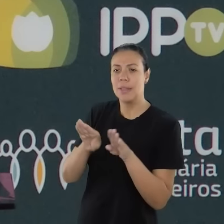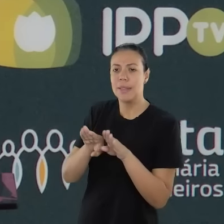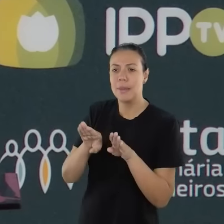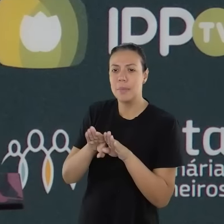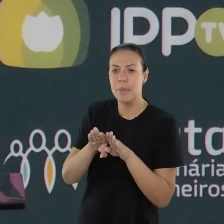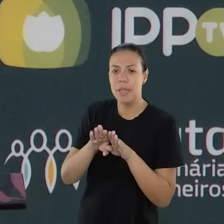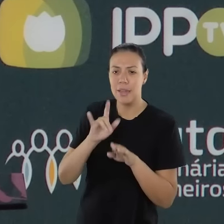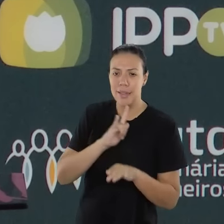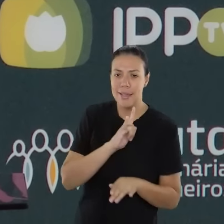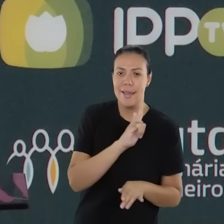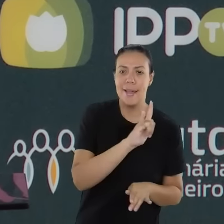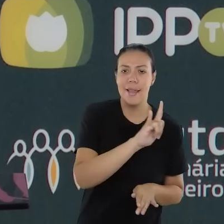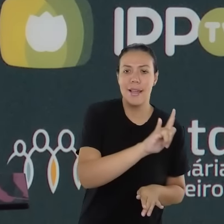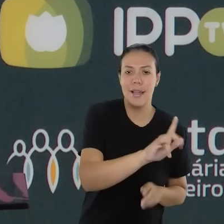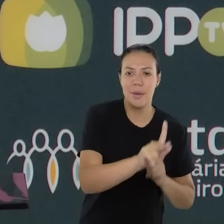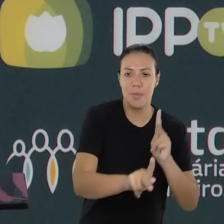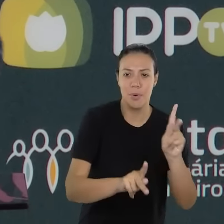amor.